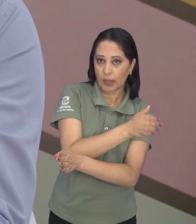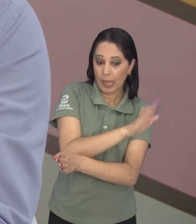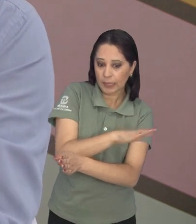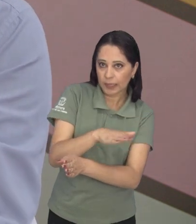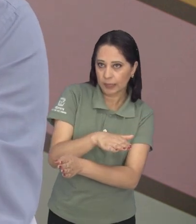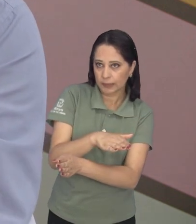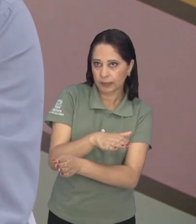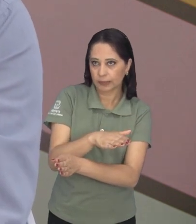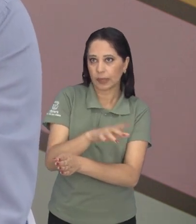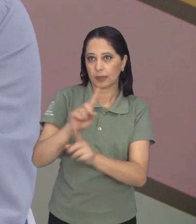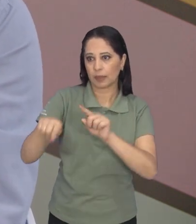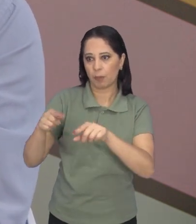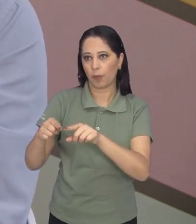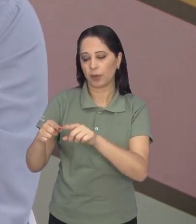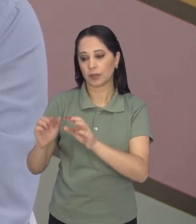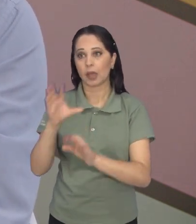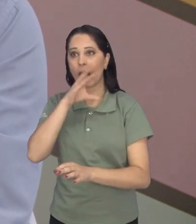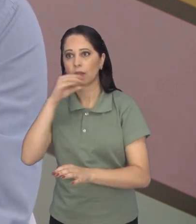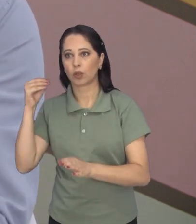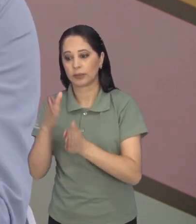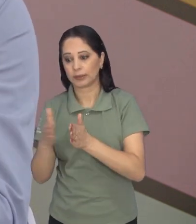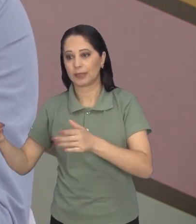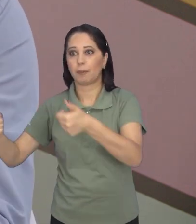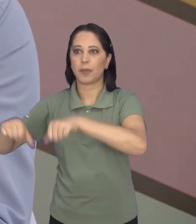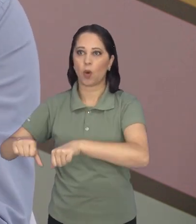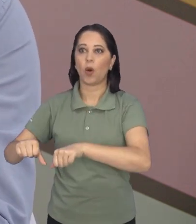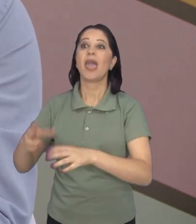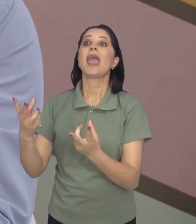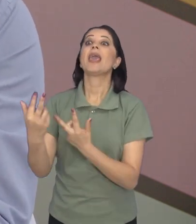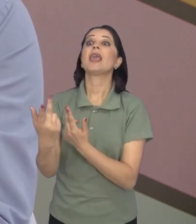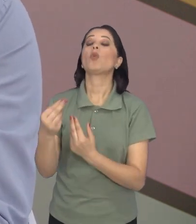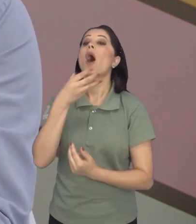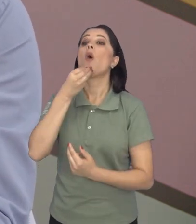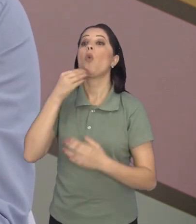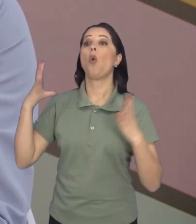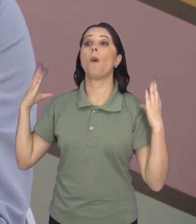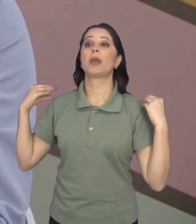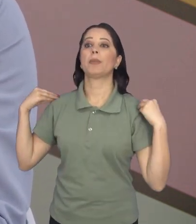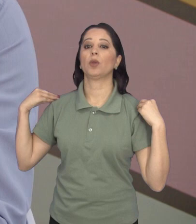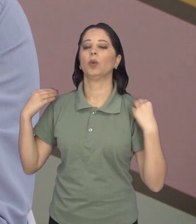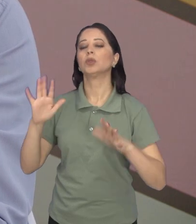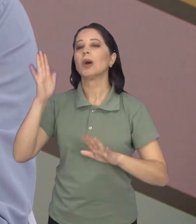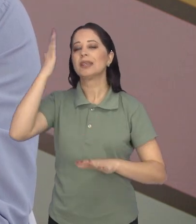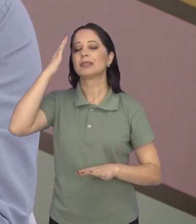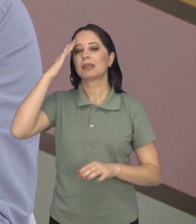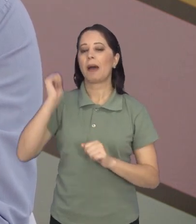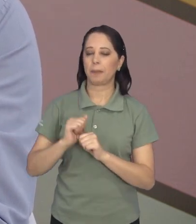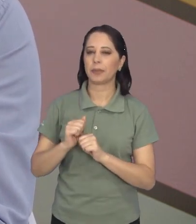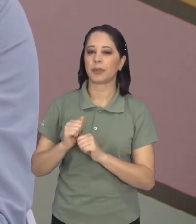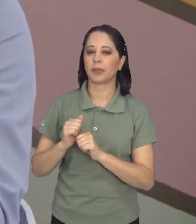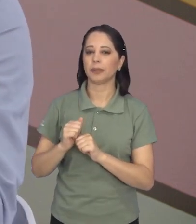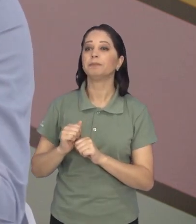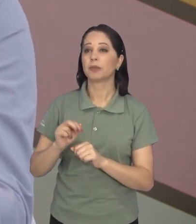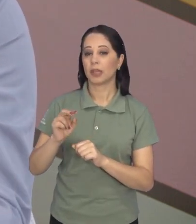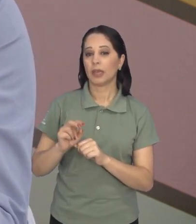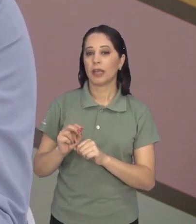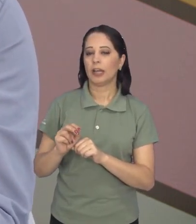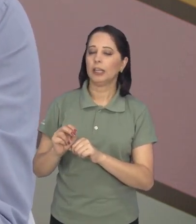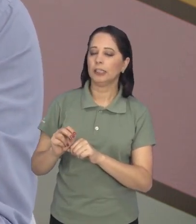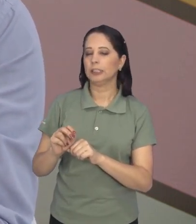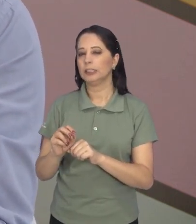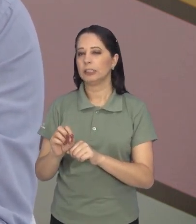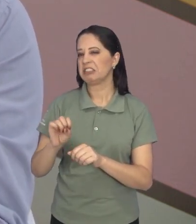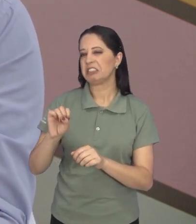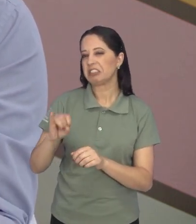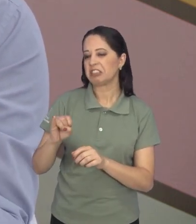os tiques, como é o caso do piloto. Sim. Primeiro apareceram os tiques. Quando existe um transtorno de déficit de atenção famoso,